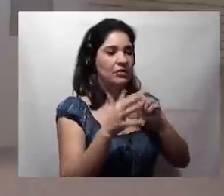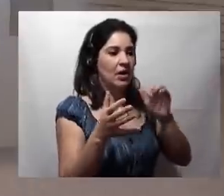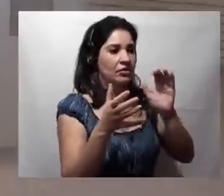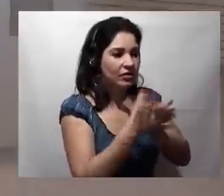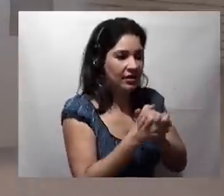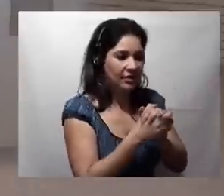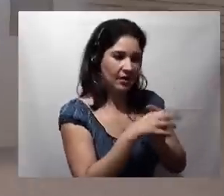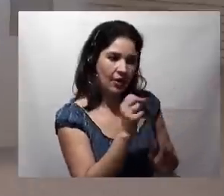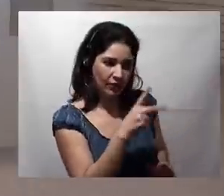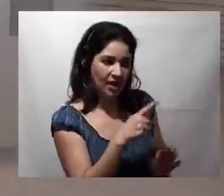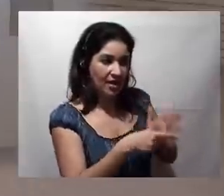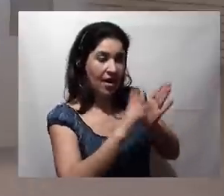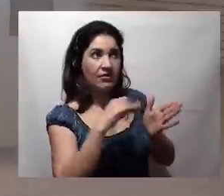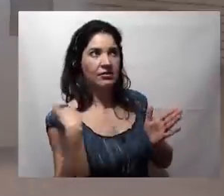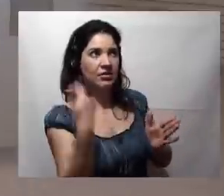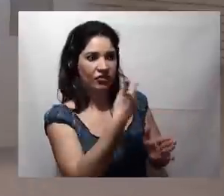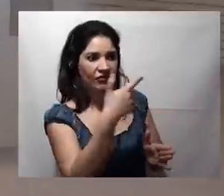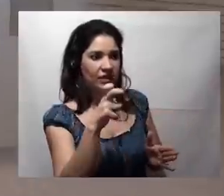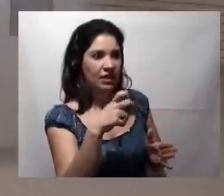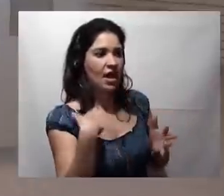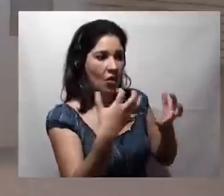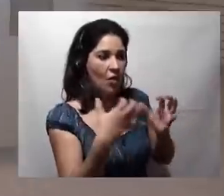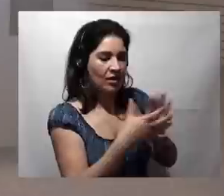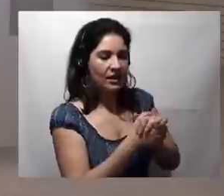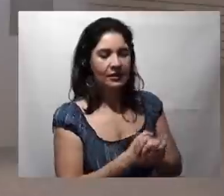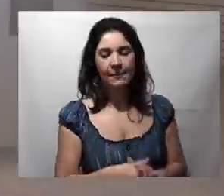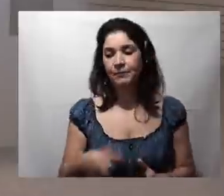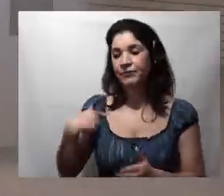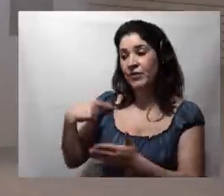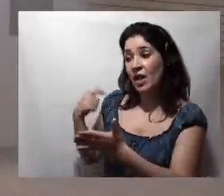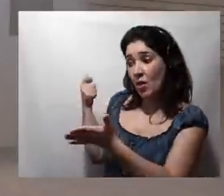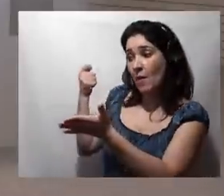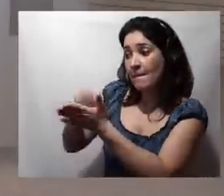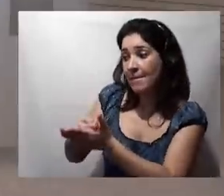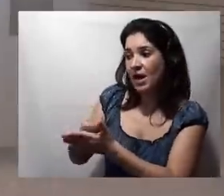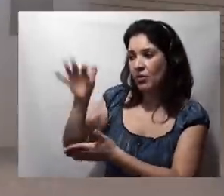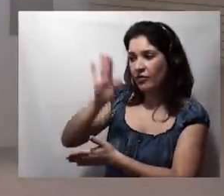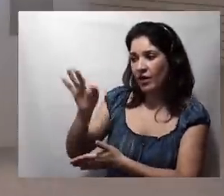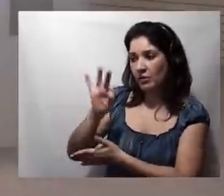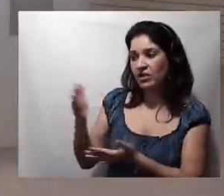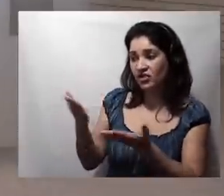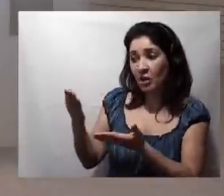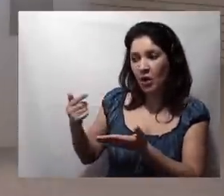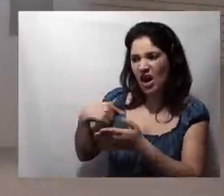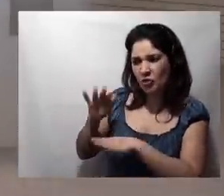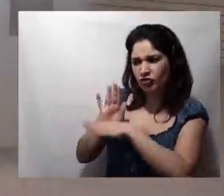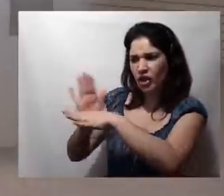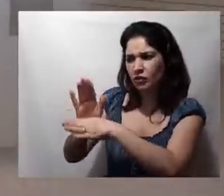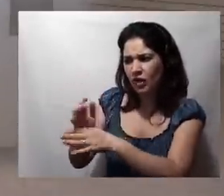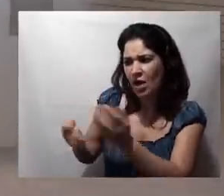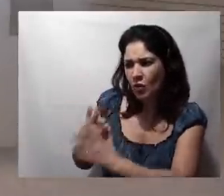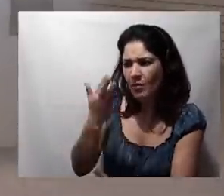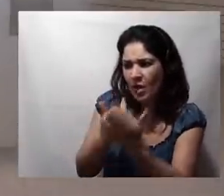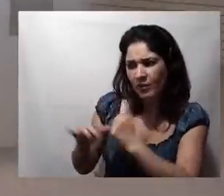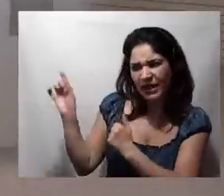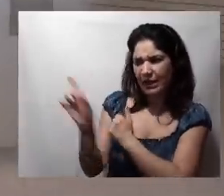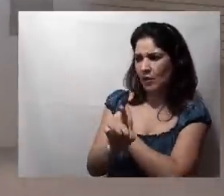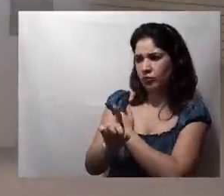minha quem vai terminar de pagar sua faculdade sou eu agora comida na sua casa eu não ponho